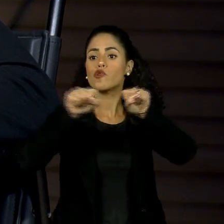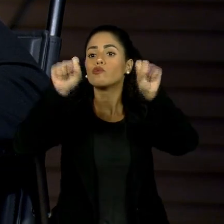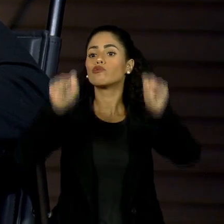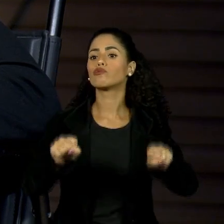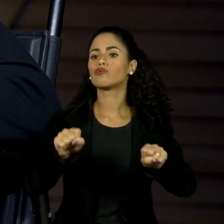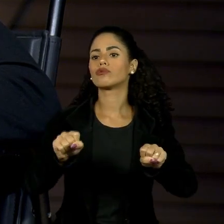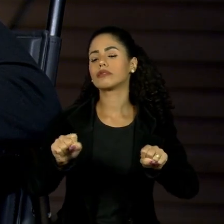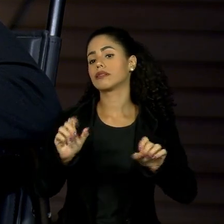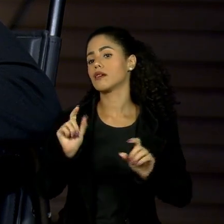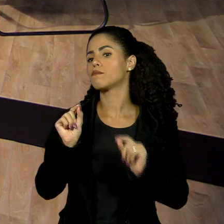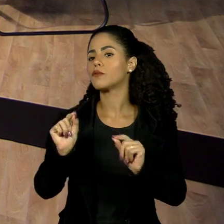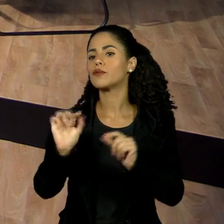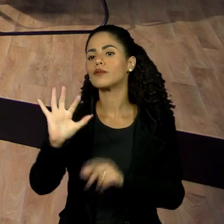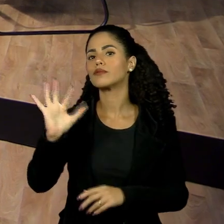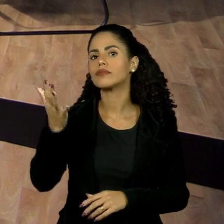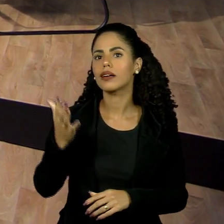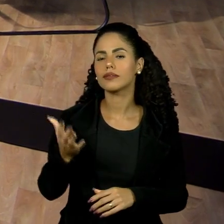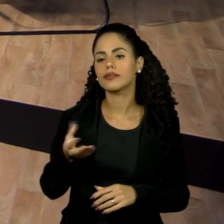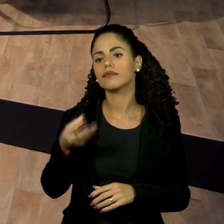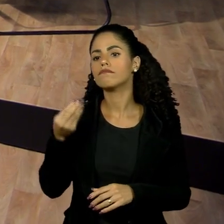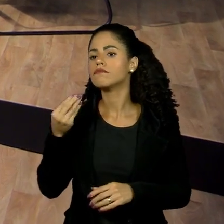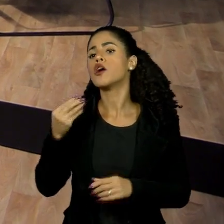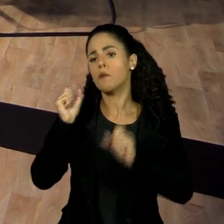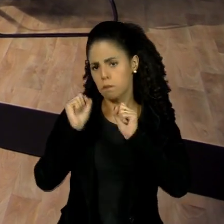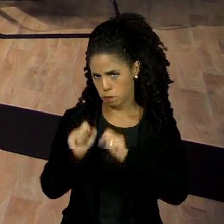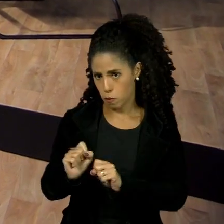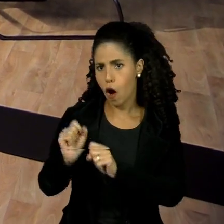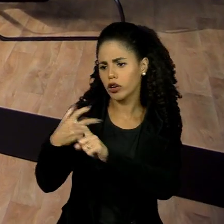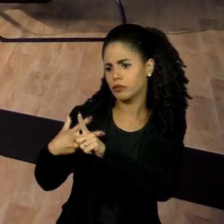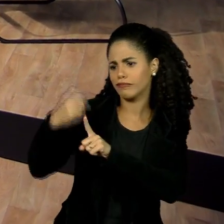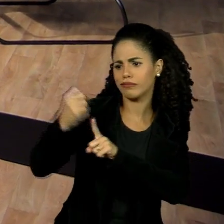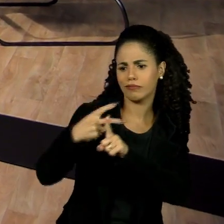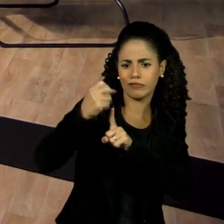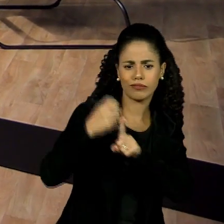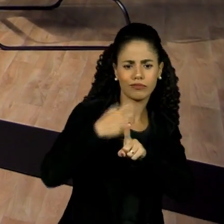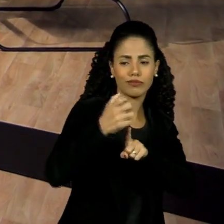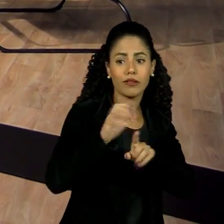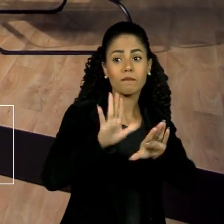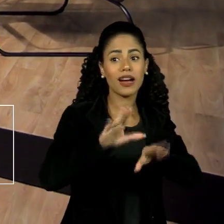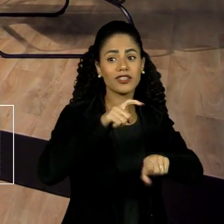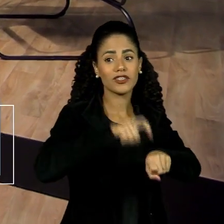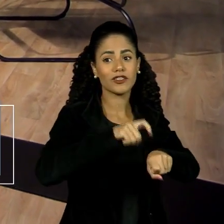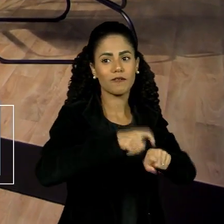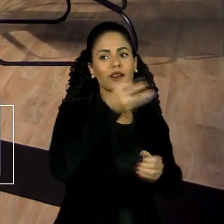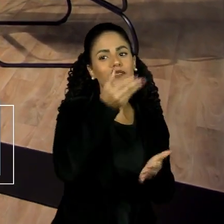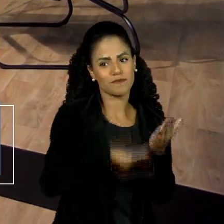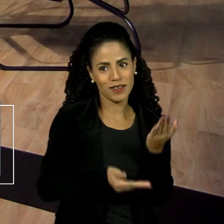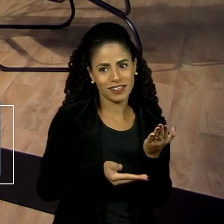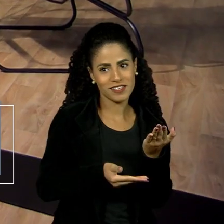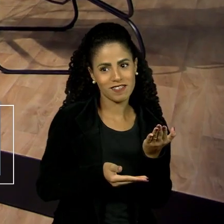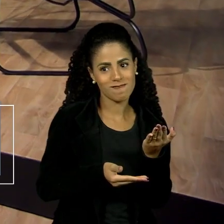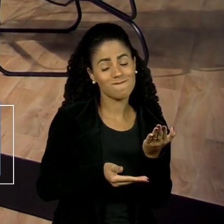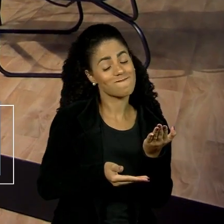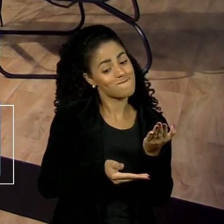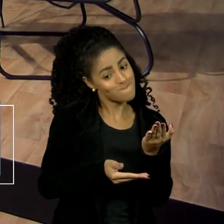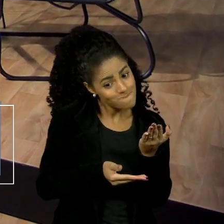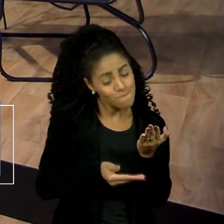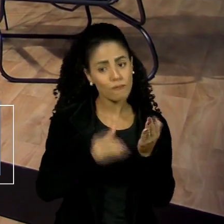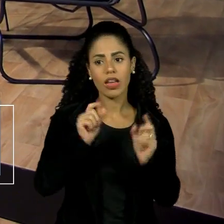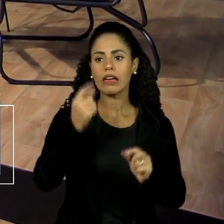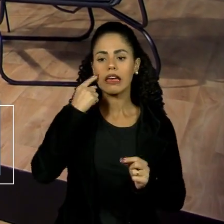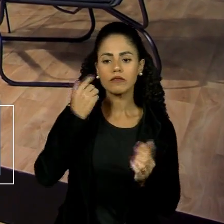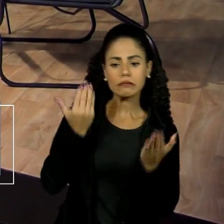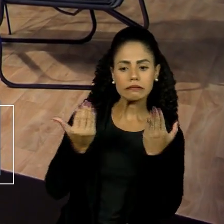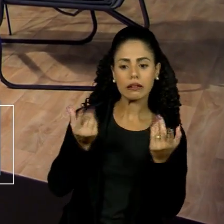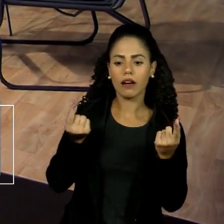você episodicamente pode ganhar, mas a somatória das perdas, né, do apostador comparado à